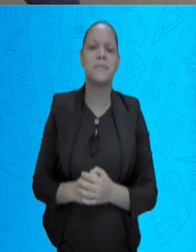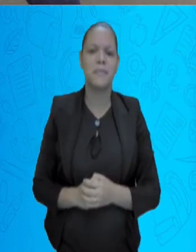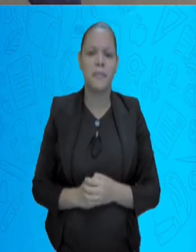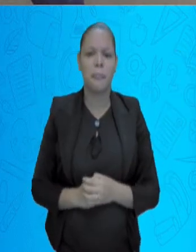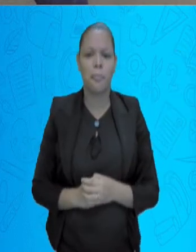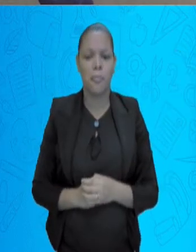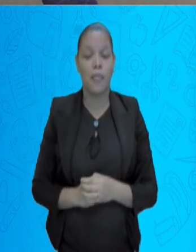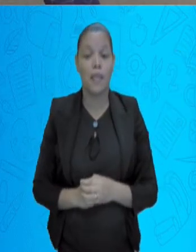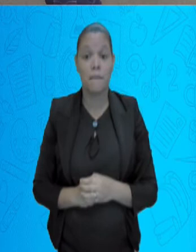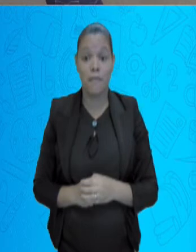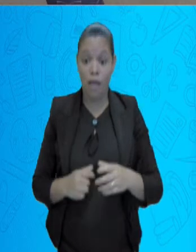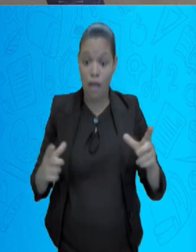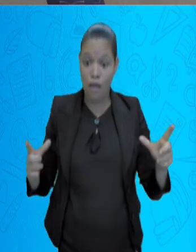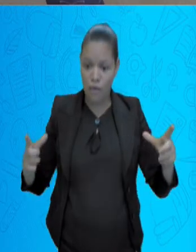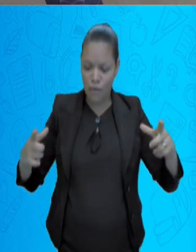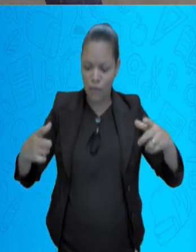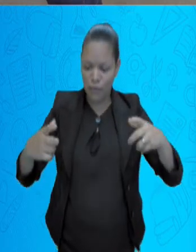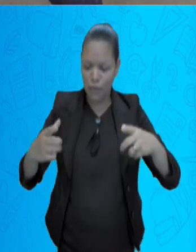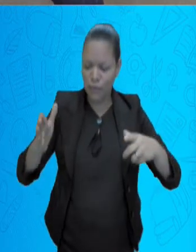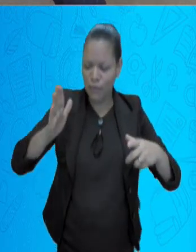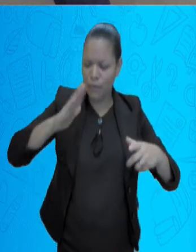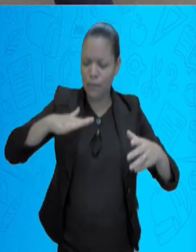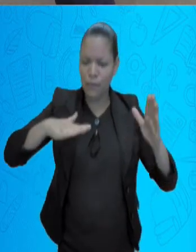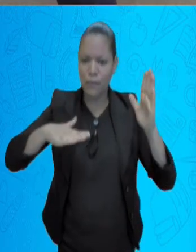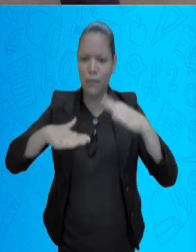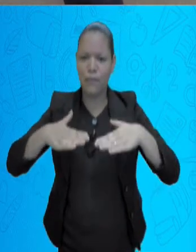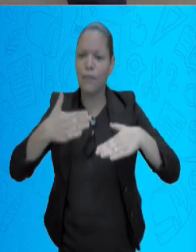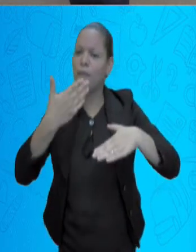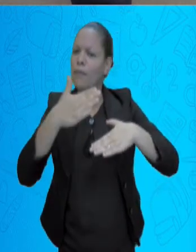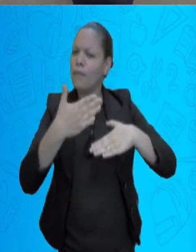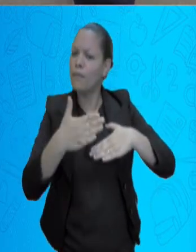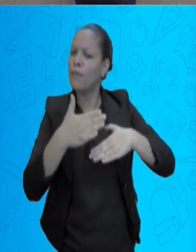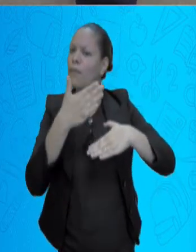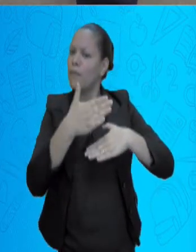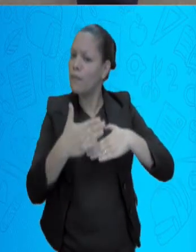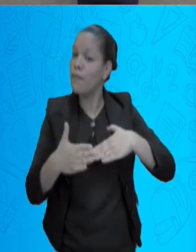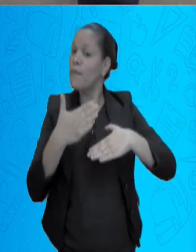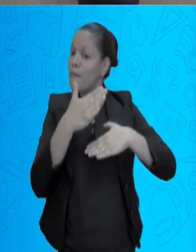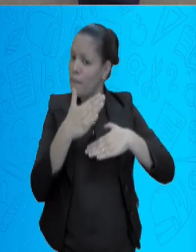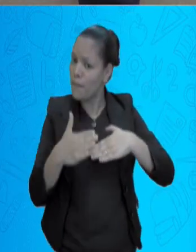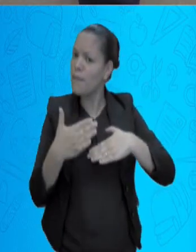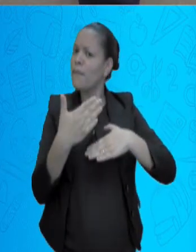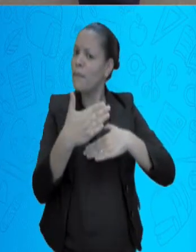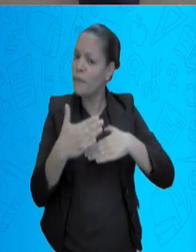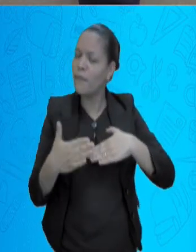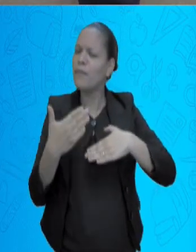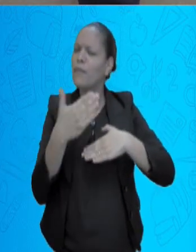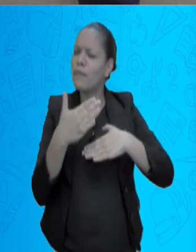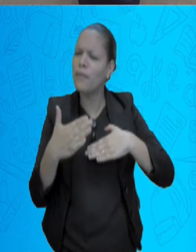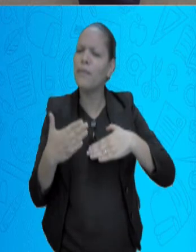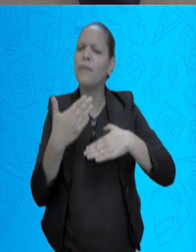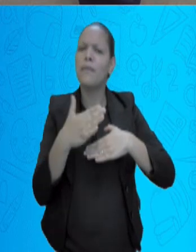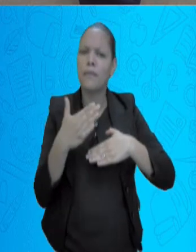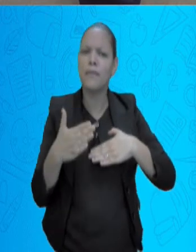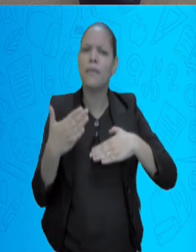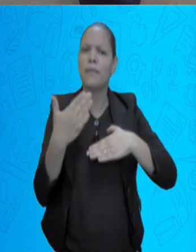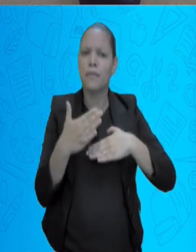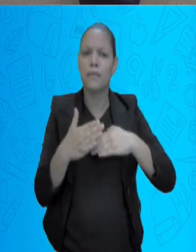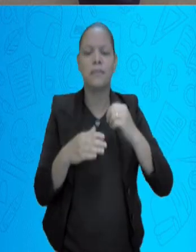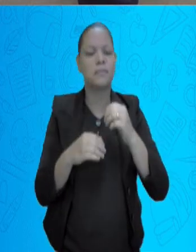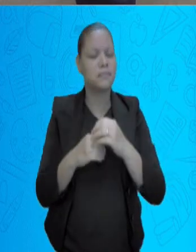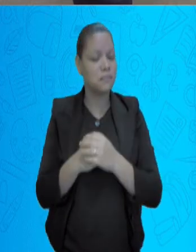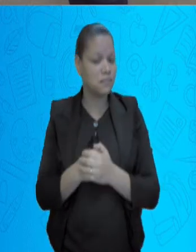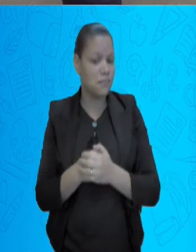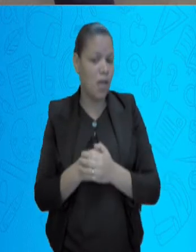O pandeiro. Então, o pandeiro, esse detalhe aqui é